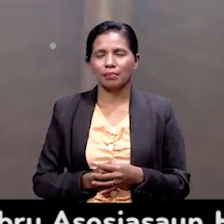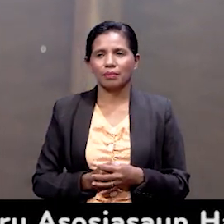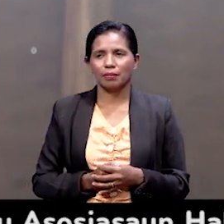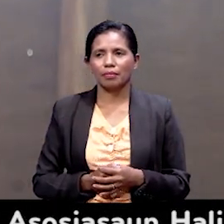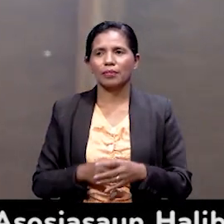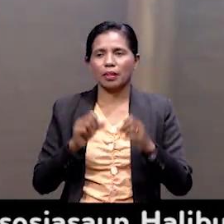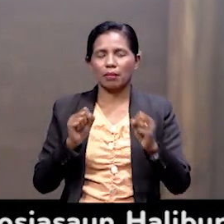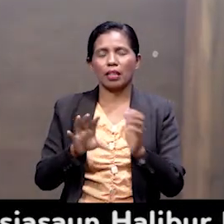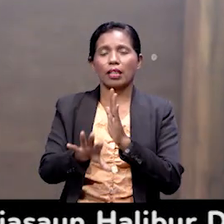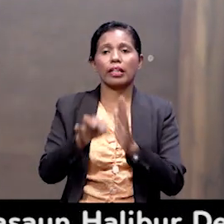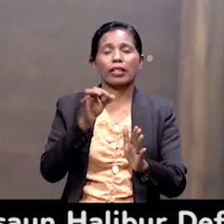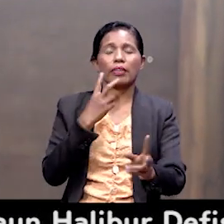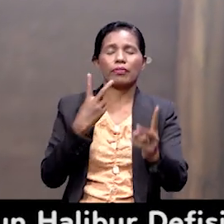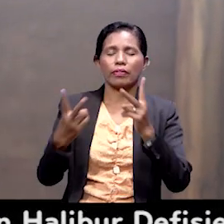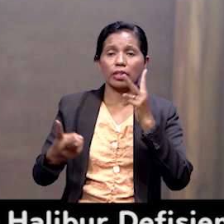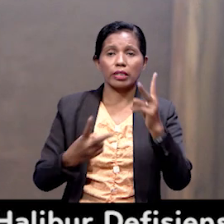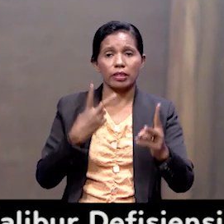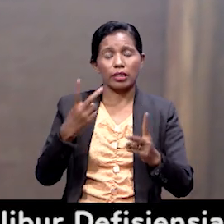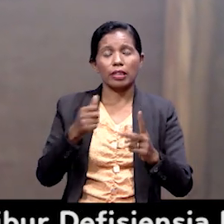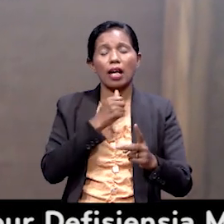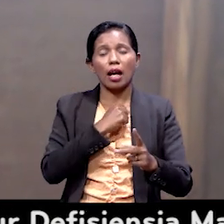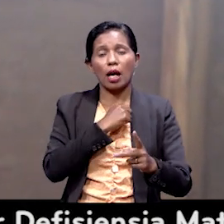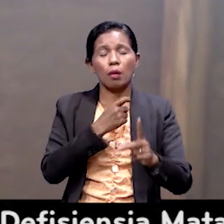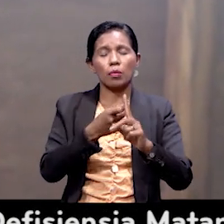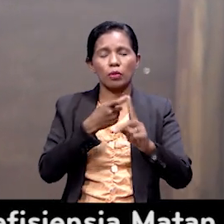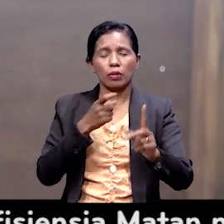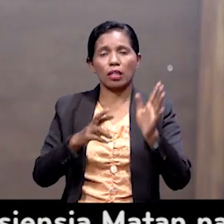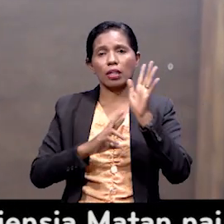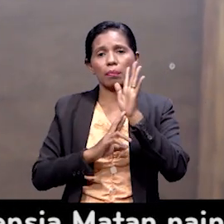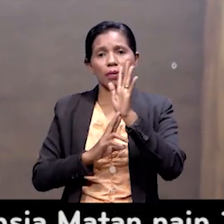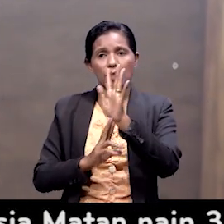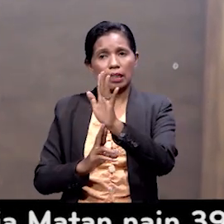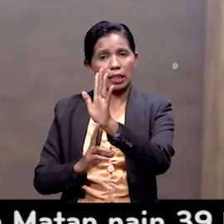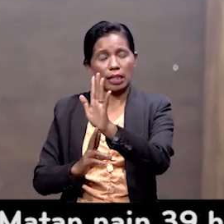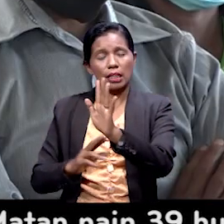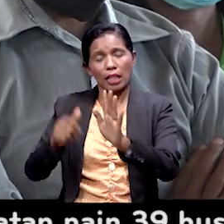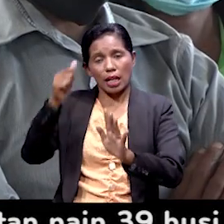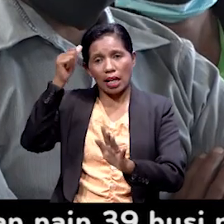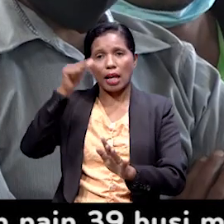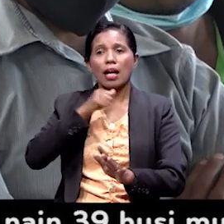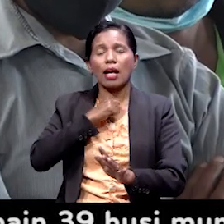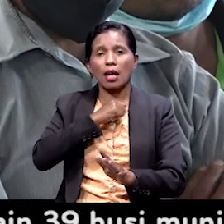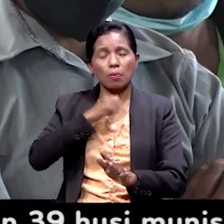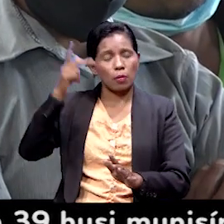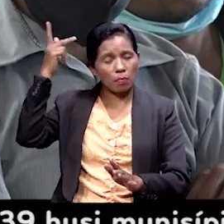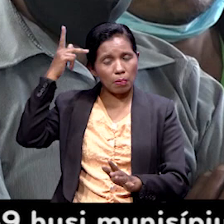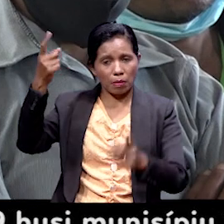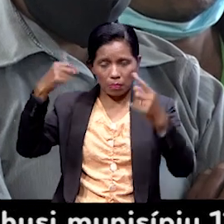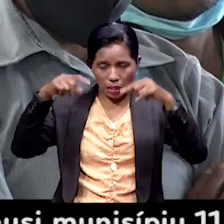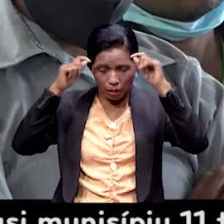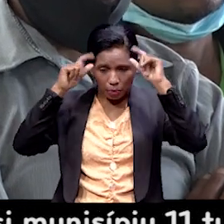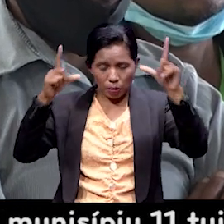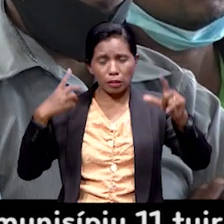bela heta visita si pronuncia representante amu papa mai Timor Leste. Ida ne ame vai mori